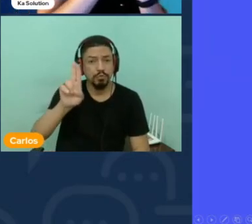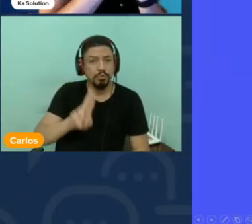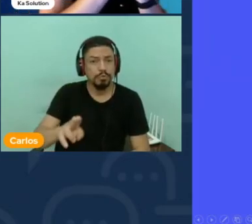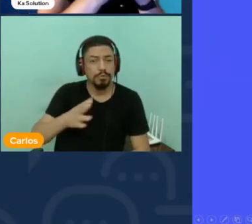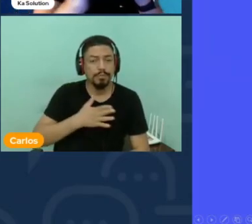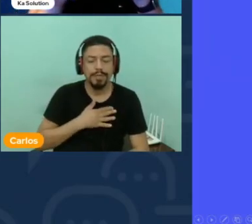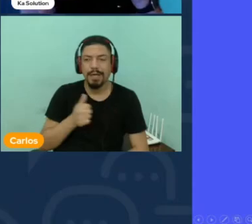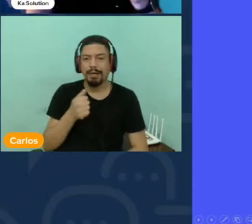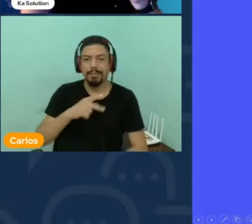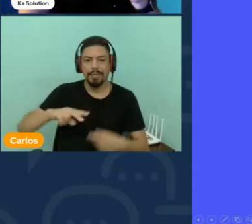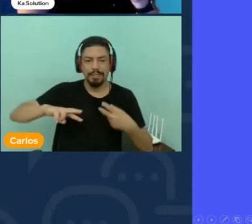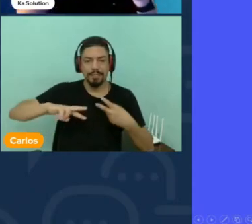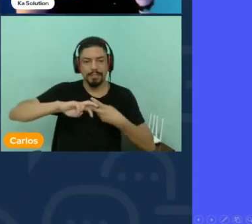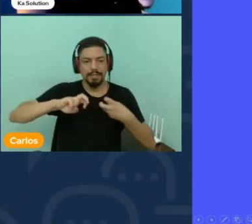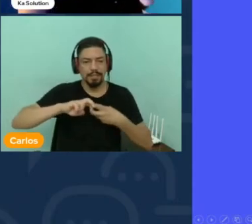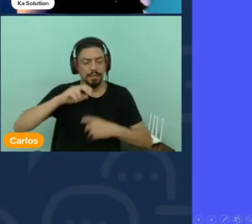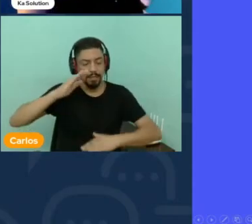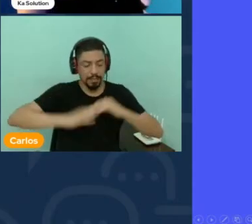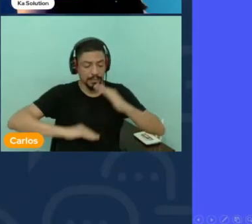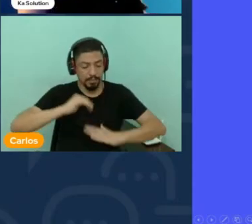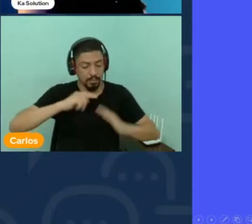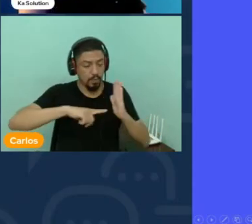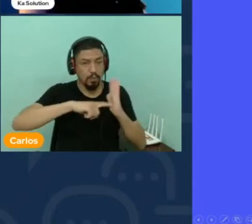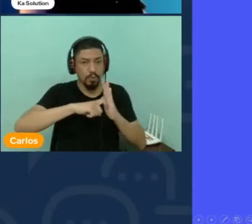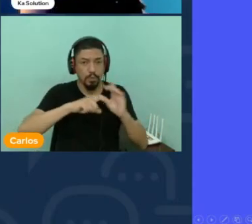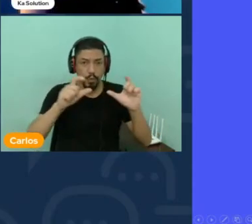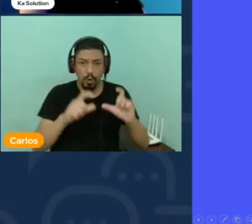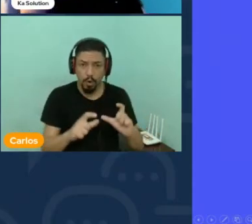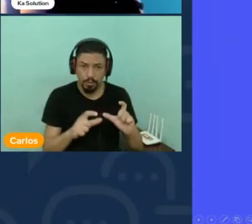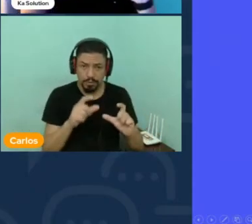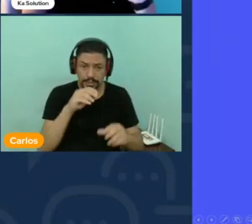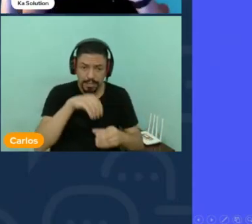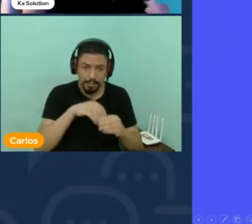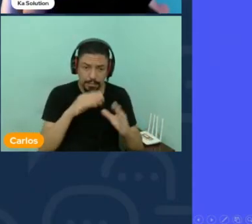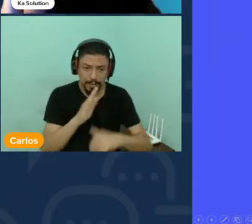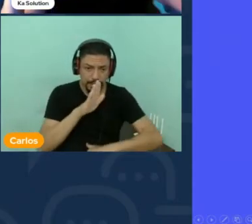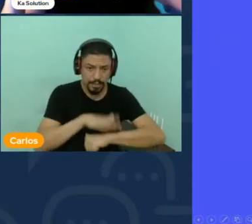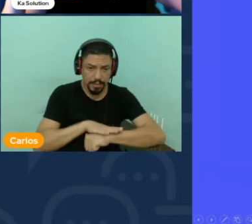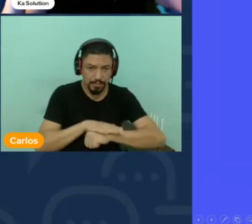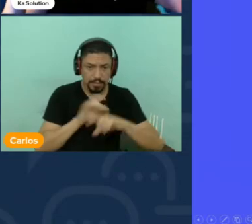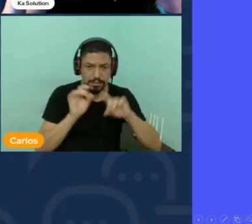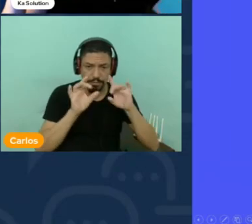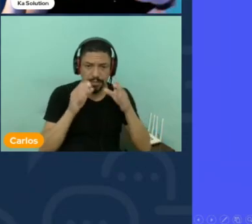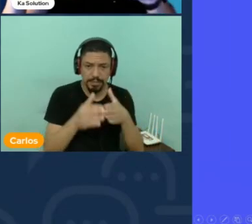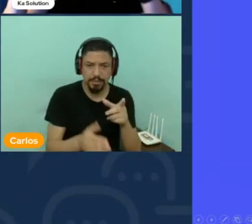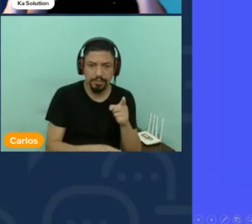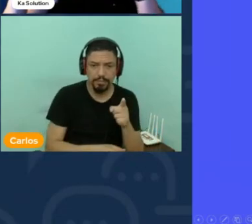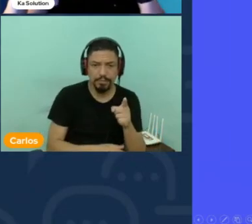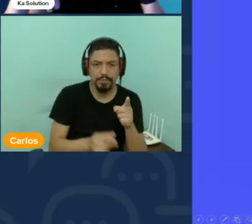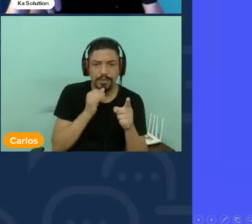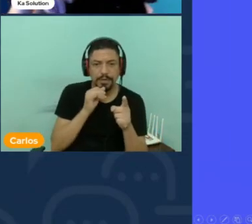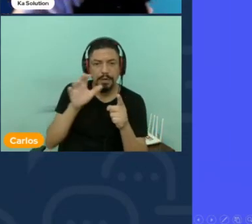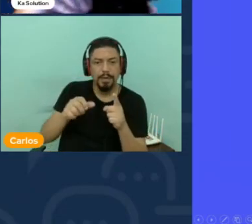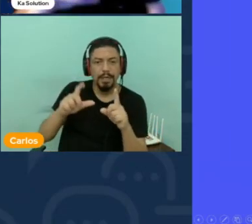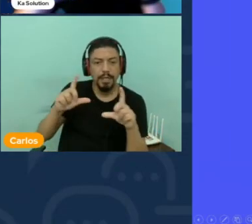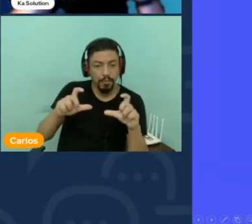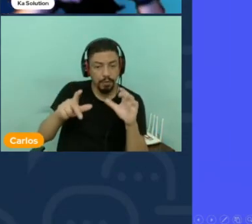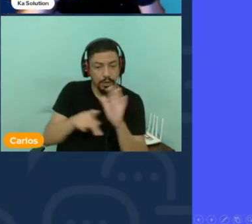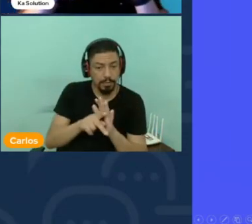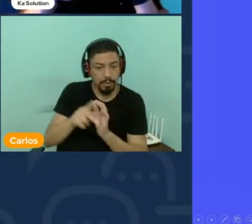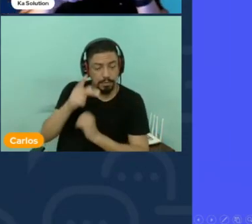código dentro de um determinado tempo específico. É uma aplicação que pega a foto, por exemplo, do meu